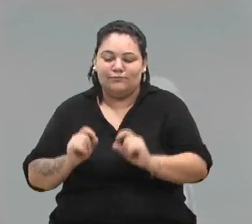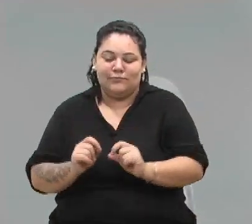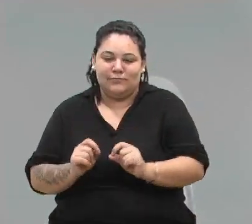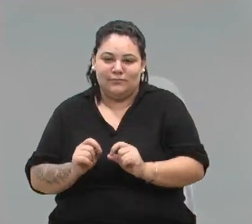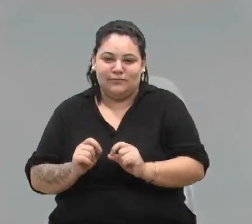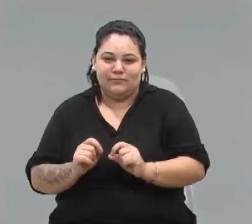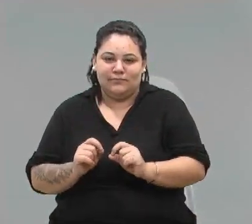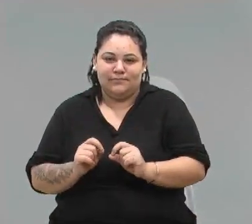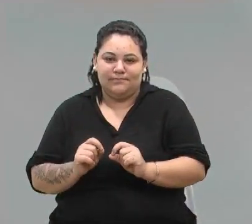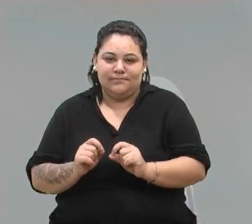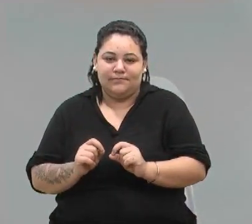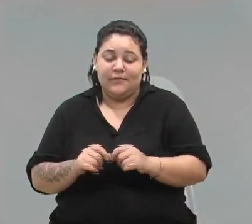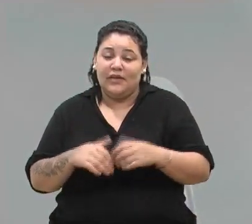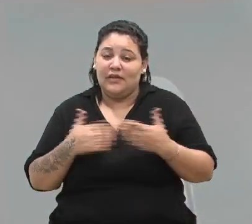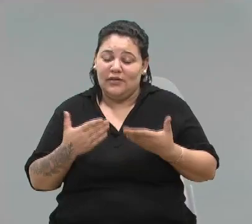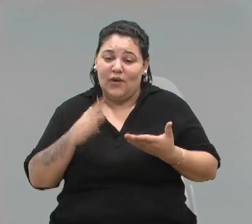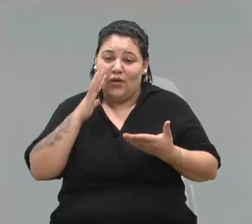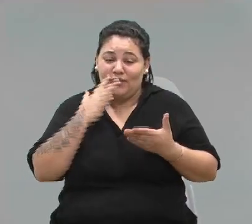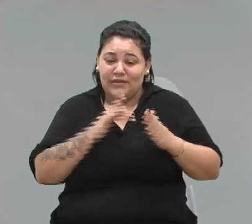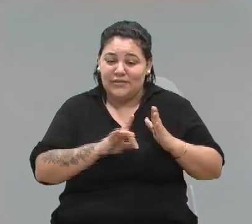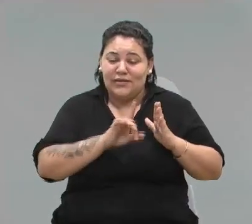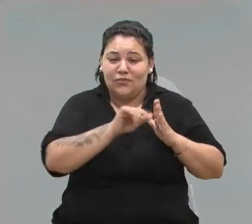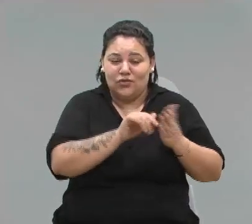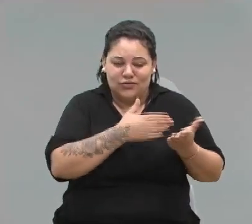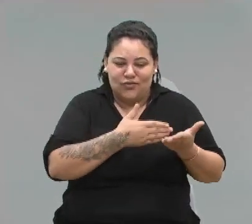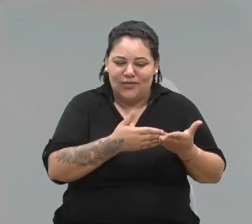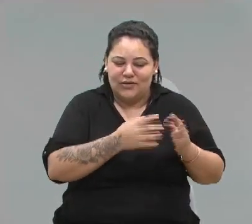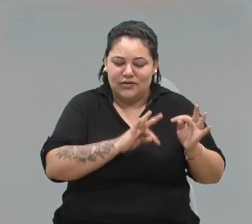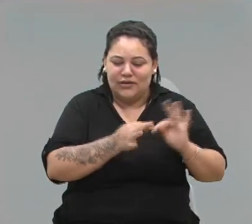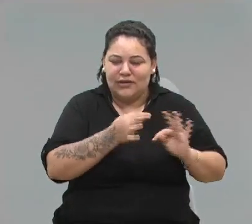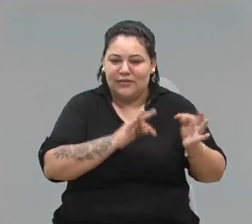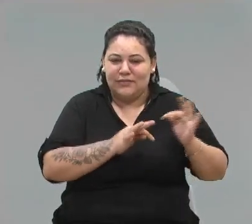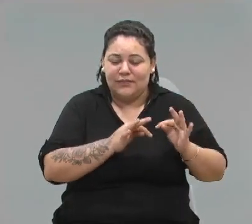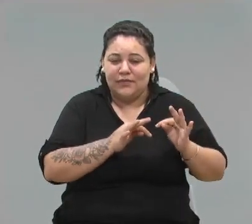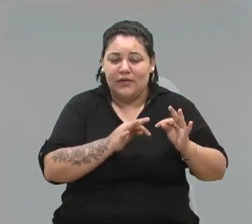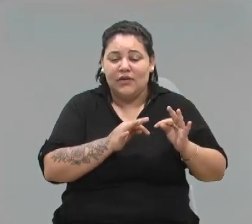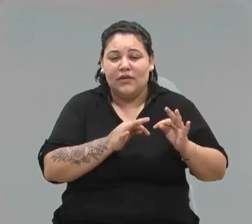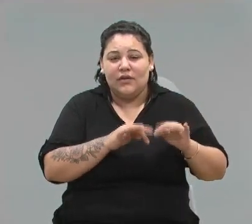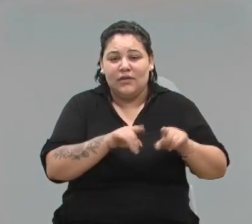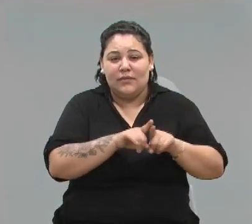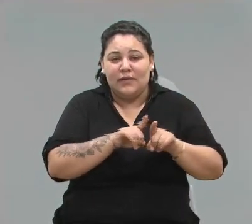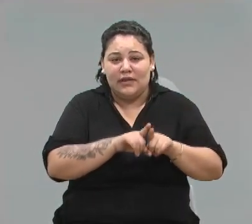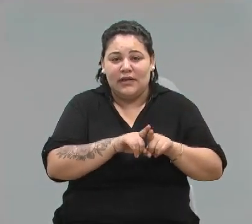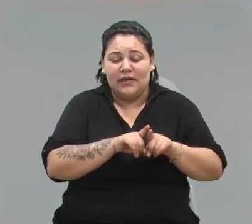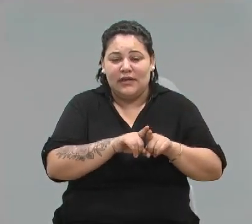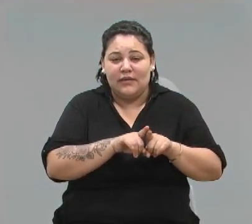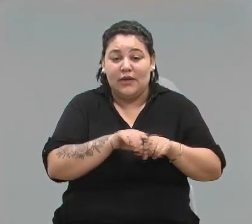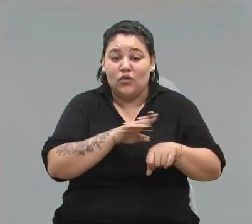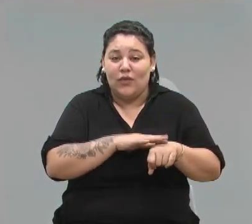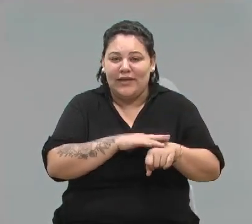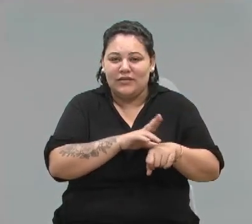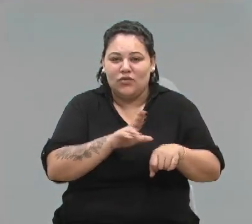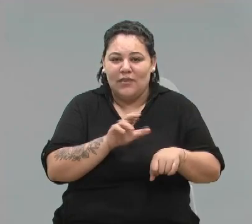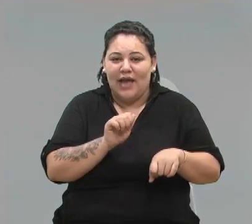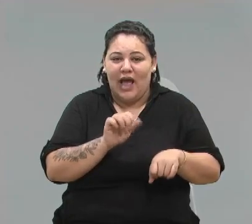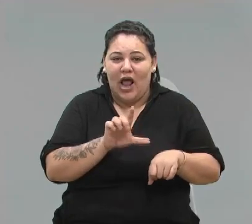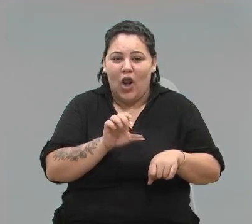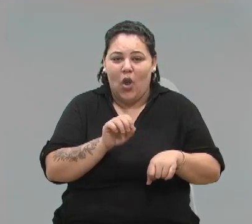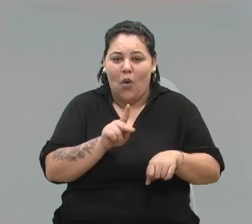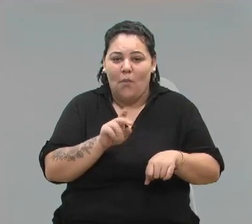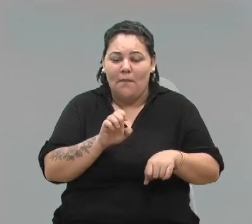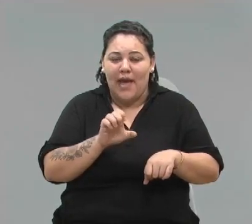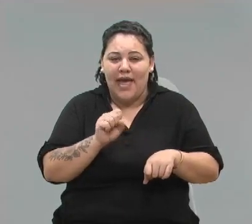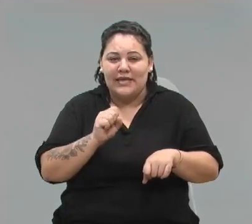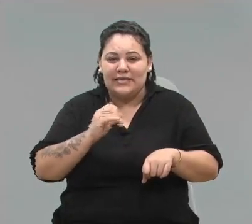cabelo, cientificamente chamada de alopécia, ela ocorre em razão da